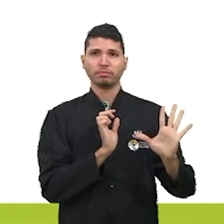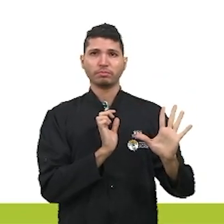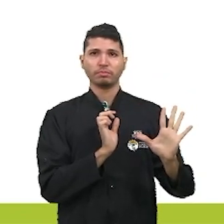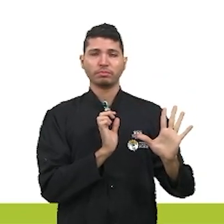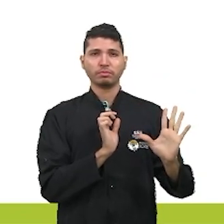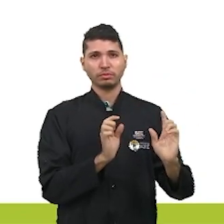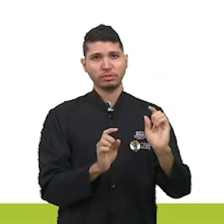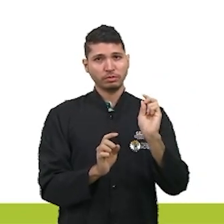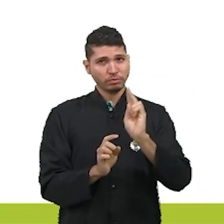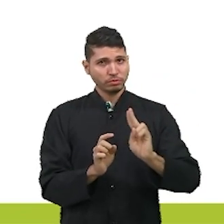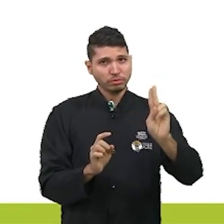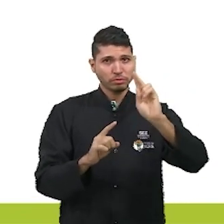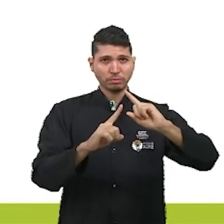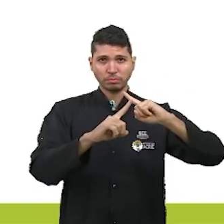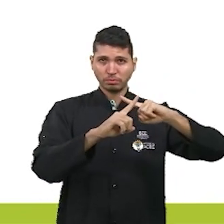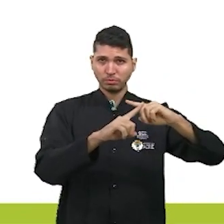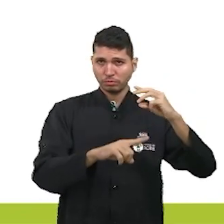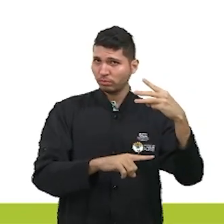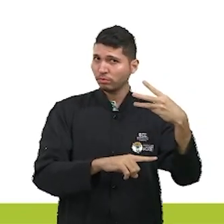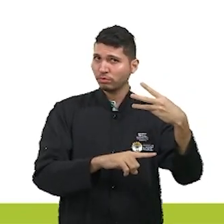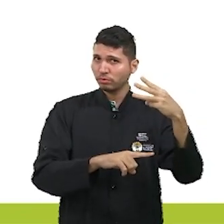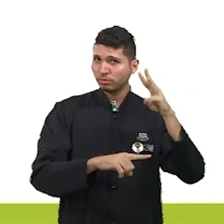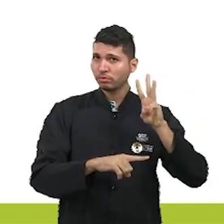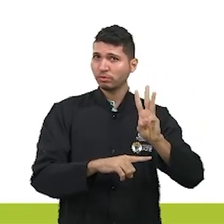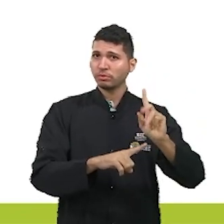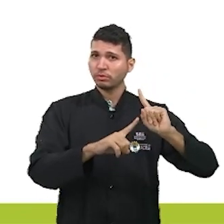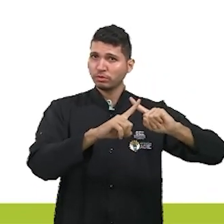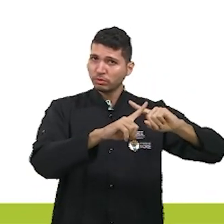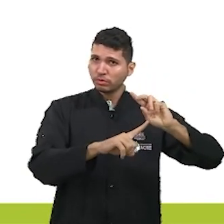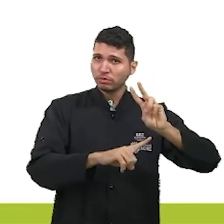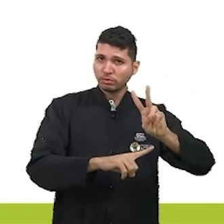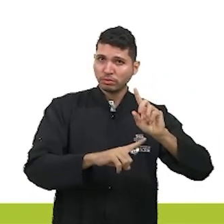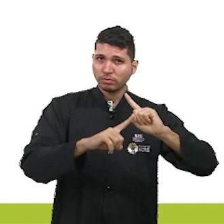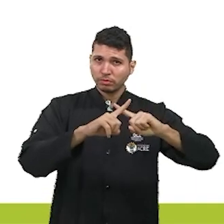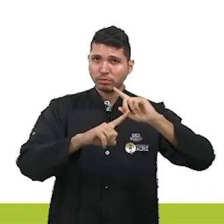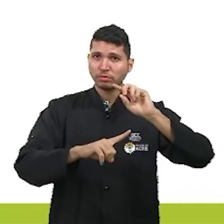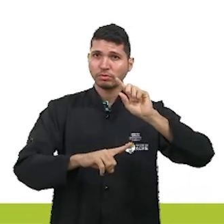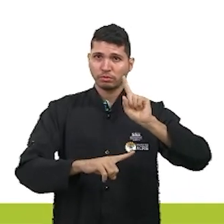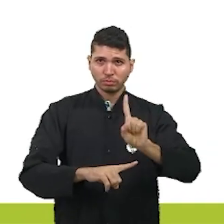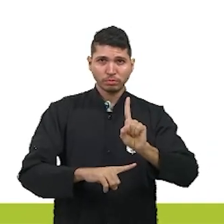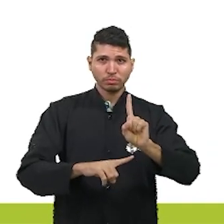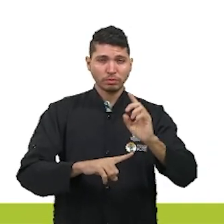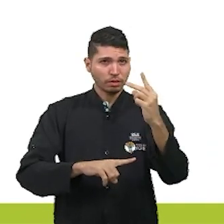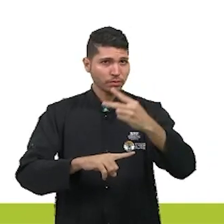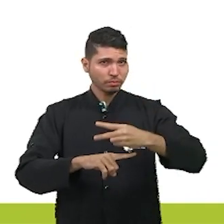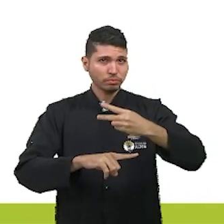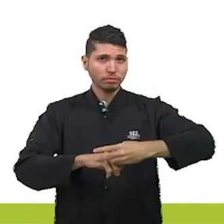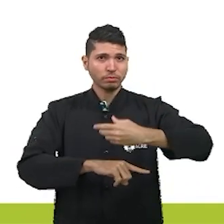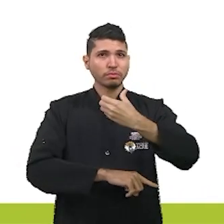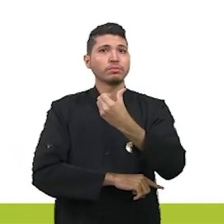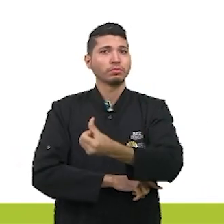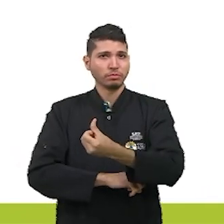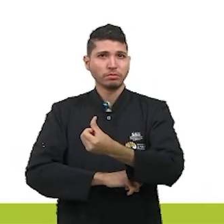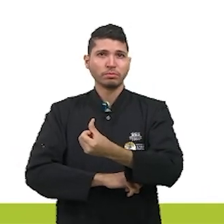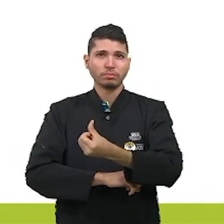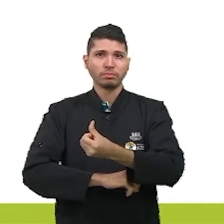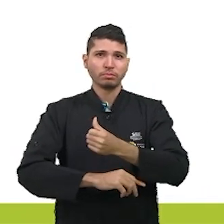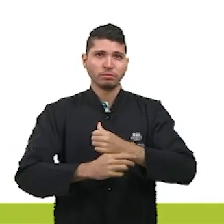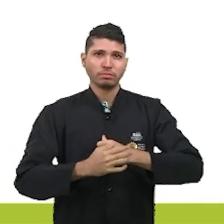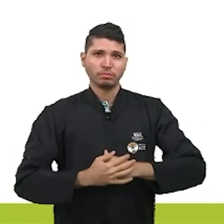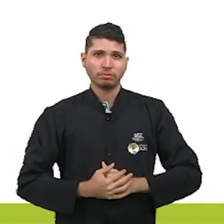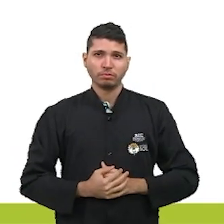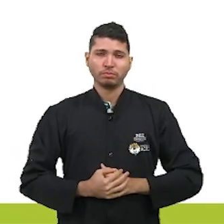multiplicando 3 vezes 2 vezes 1. Isso é 6. Isso pode